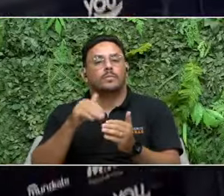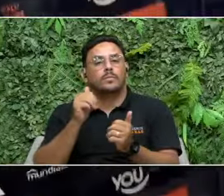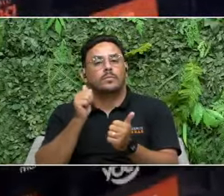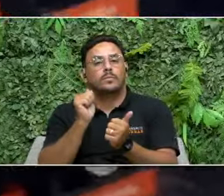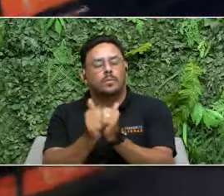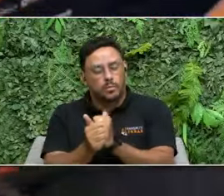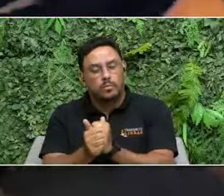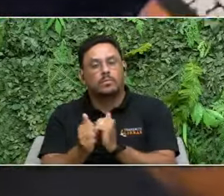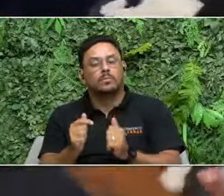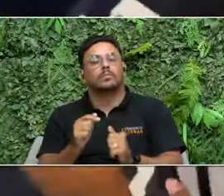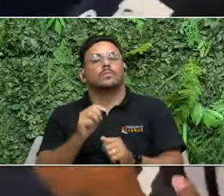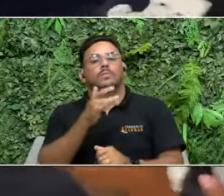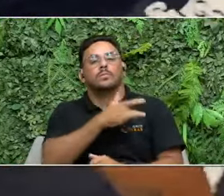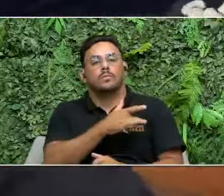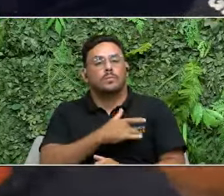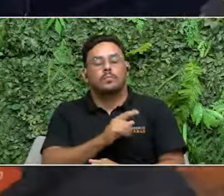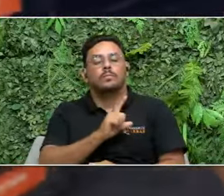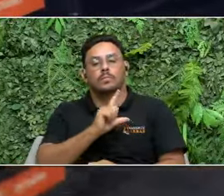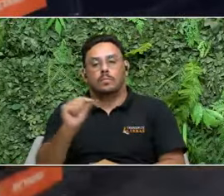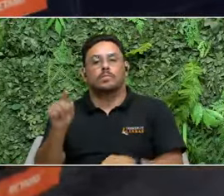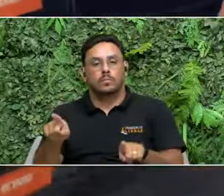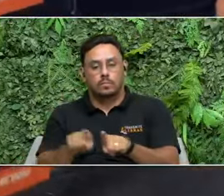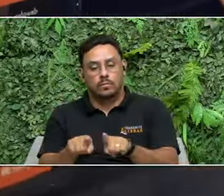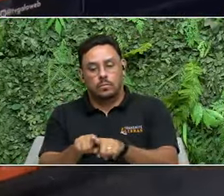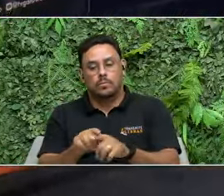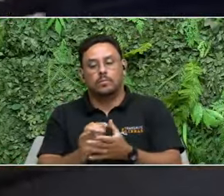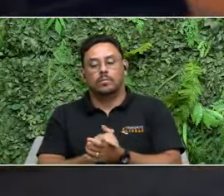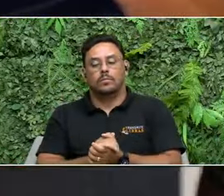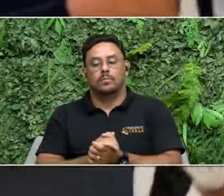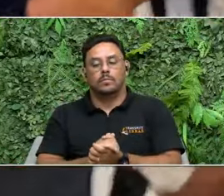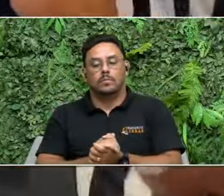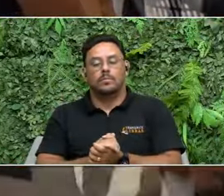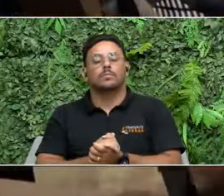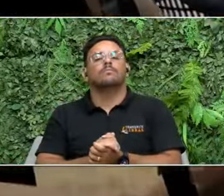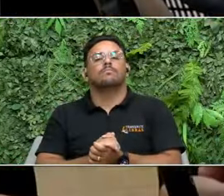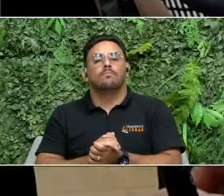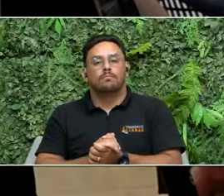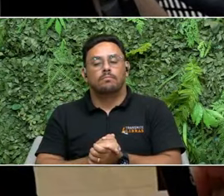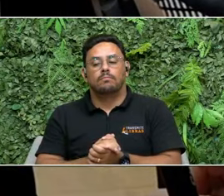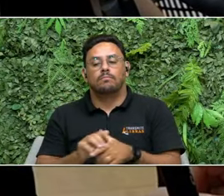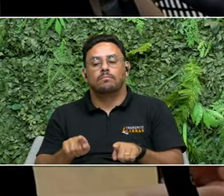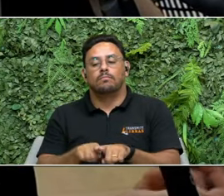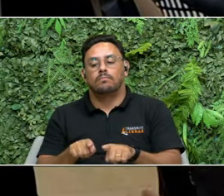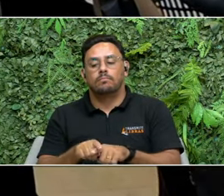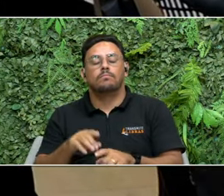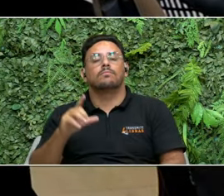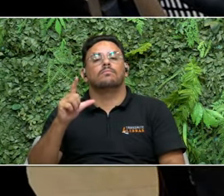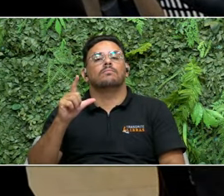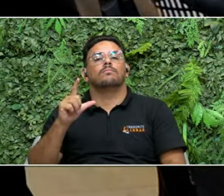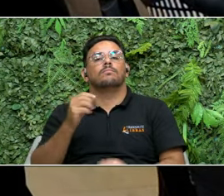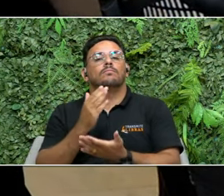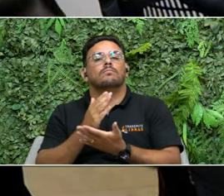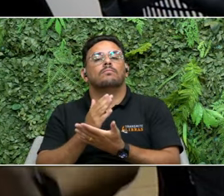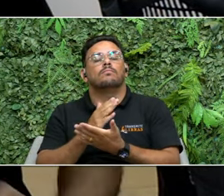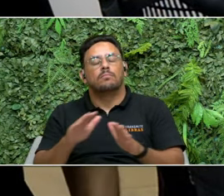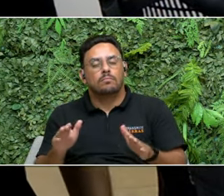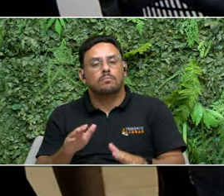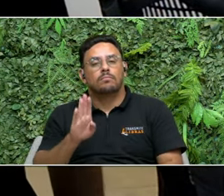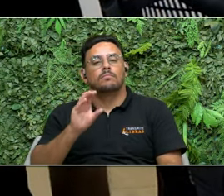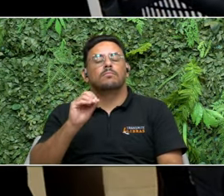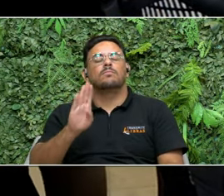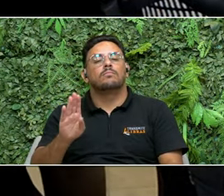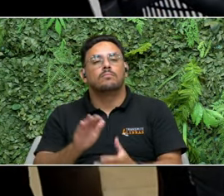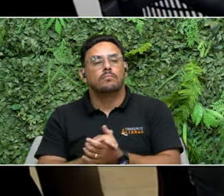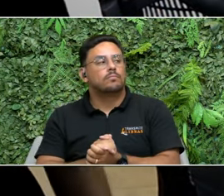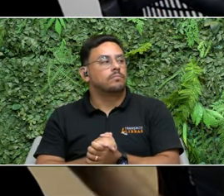do galo no Cruzeiro já foi também né aí o al já at desligou por ali vamos Ô Bob